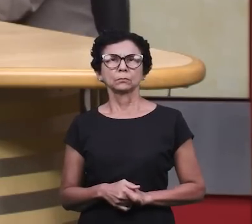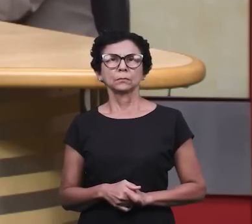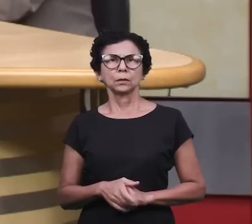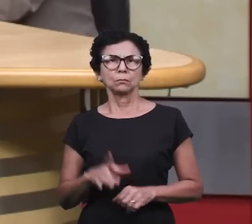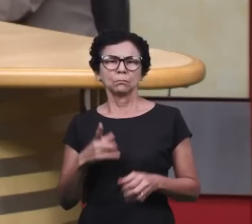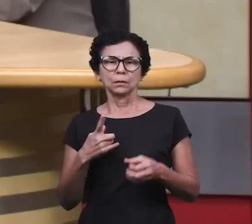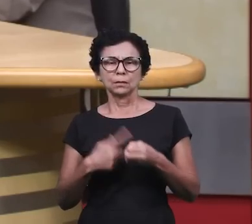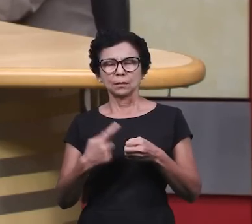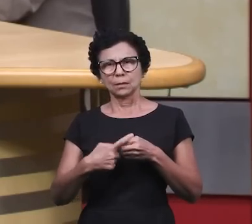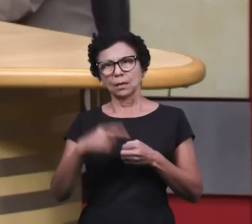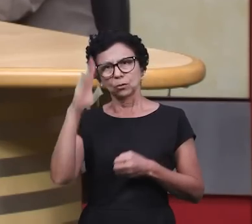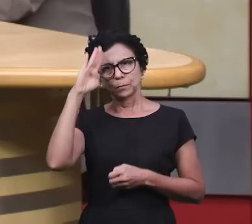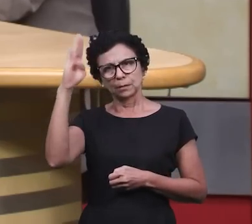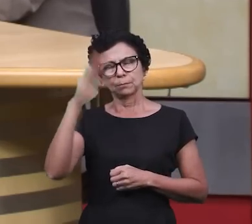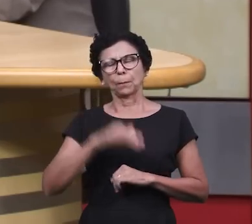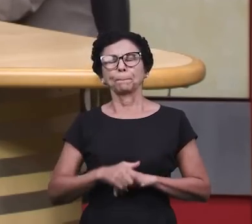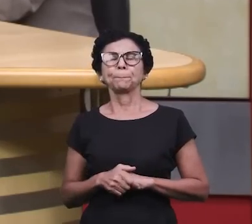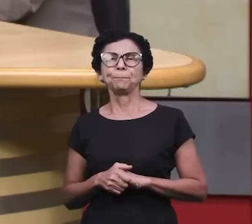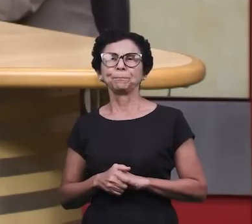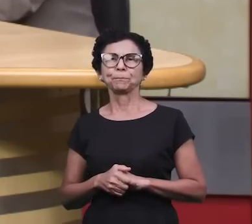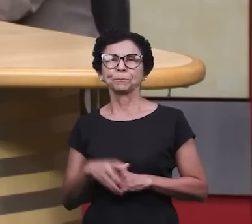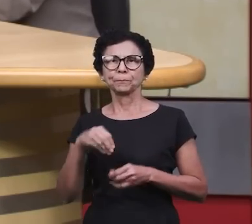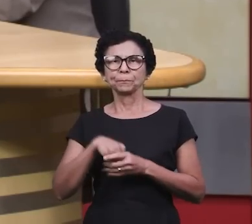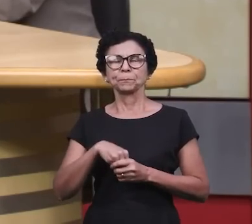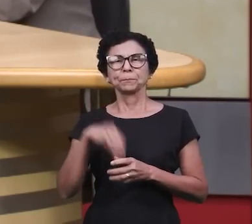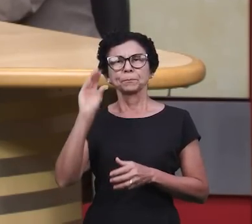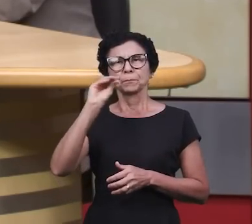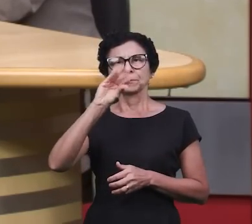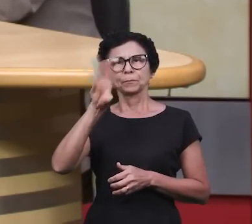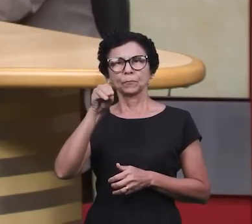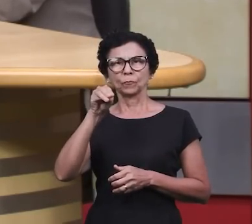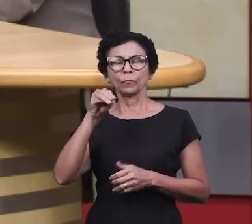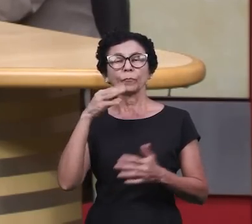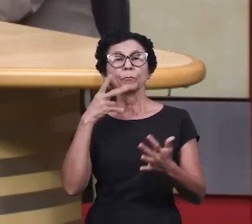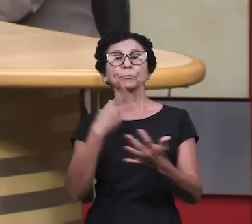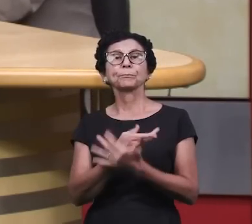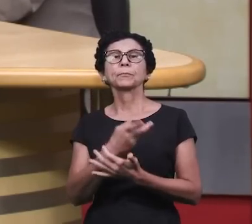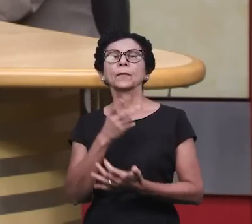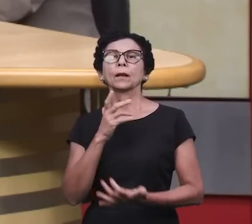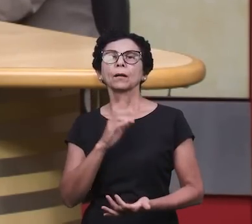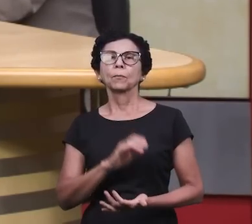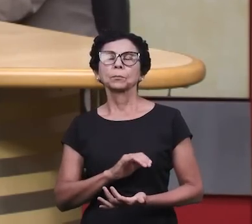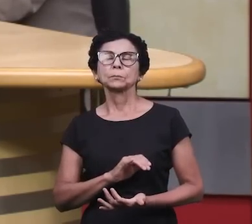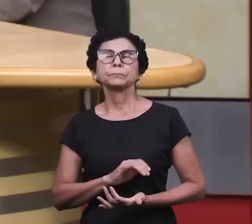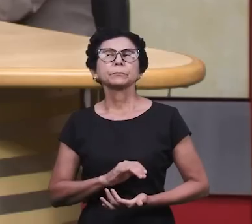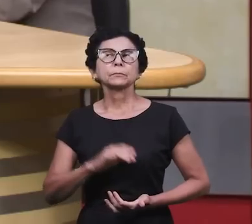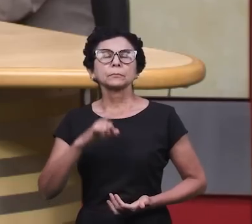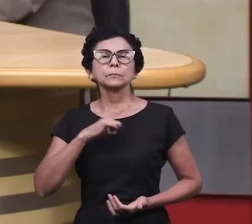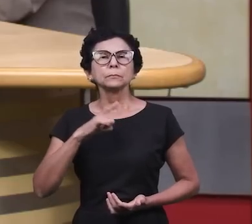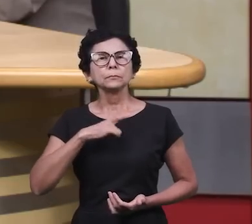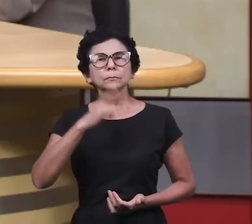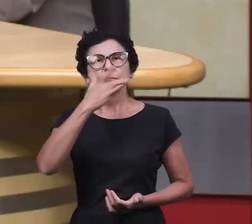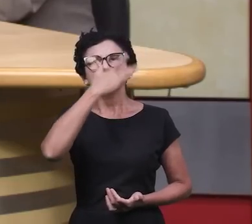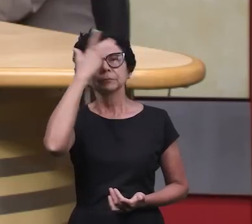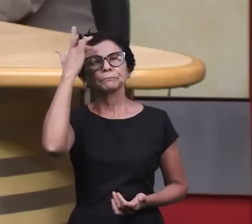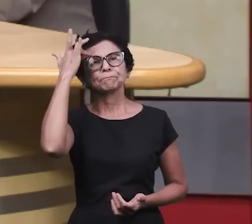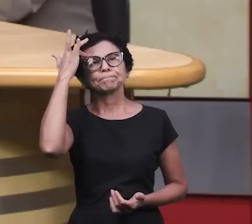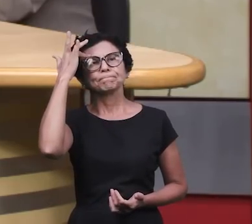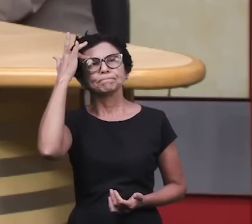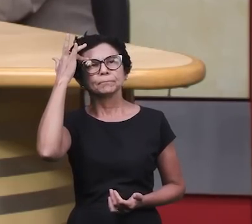cidade principal do Burundi. E aí, o que aconteceu é que havia ali